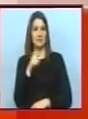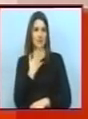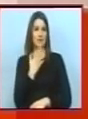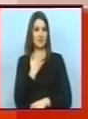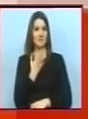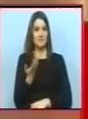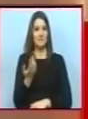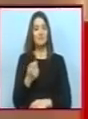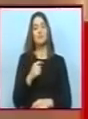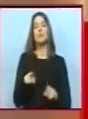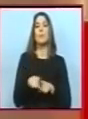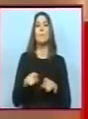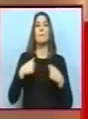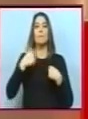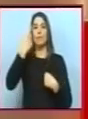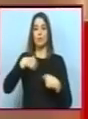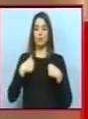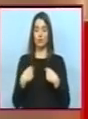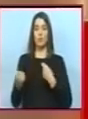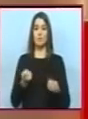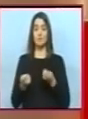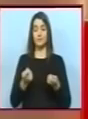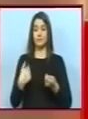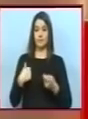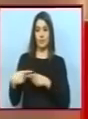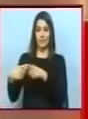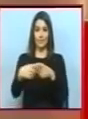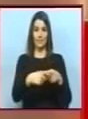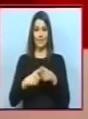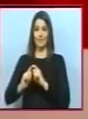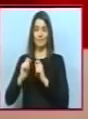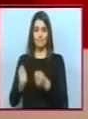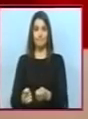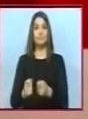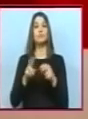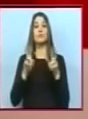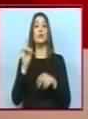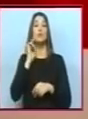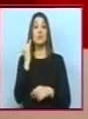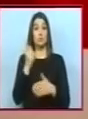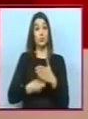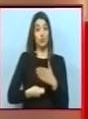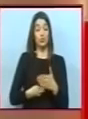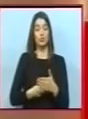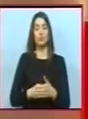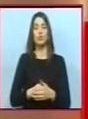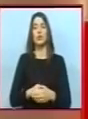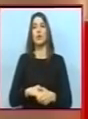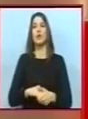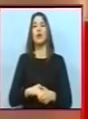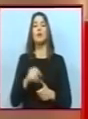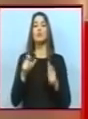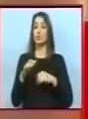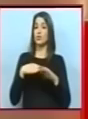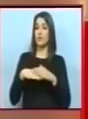que o testador, que o testador não, que a pessoa que está a organizar a sua partilha, esta questão muito importante dos impostos, as pessoas que fazem